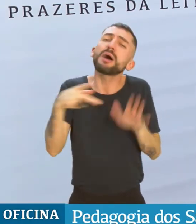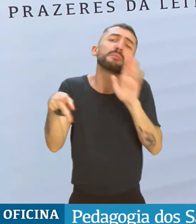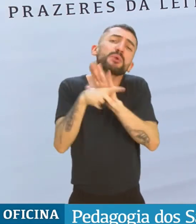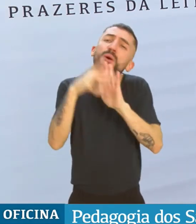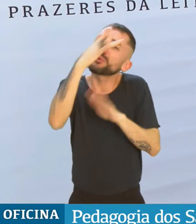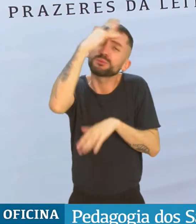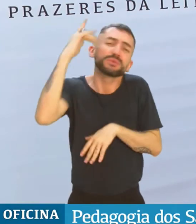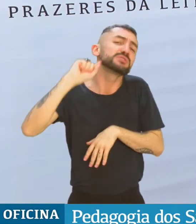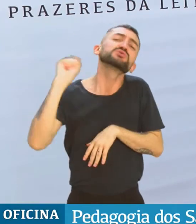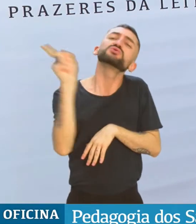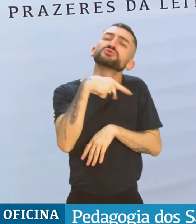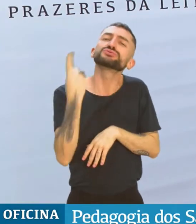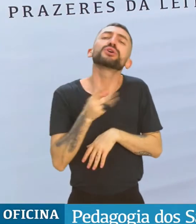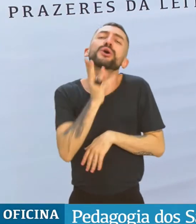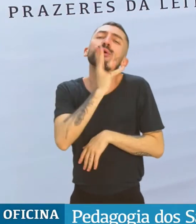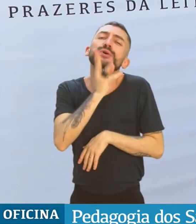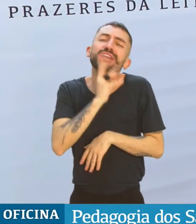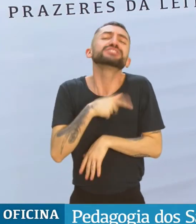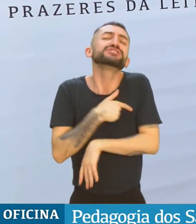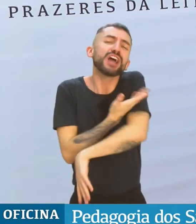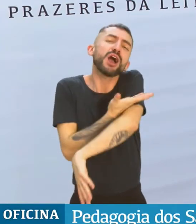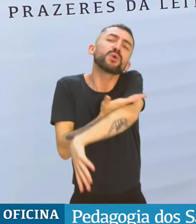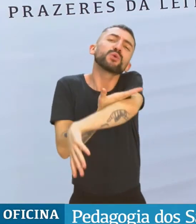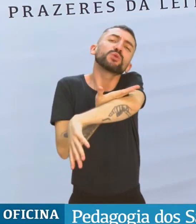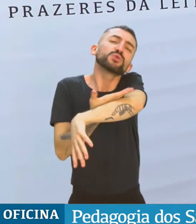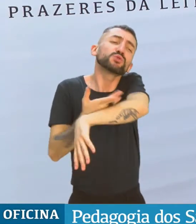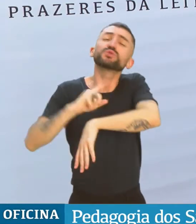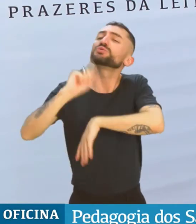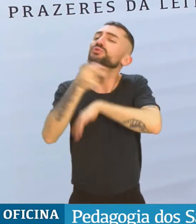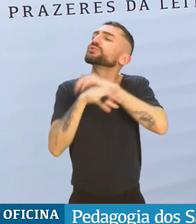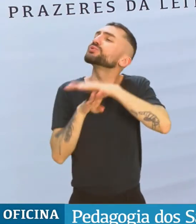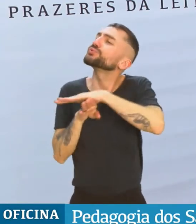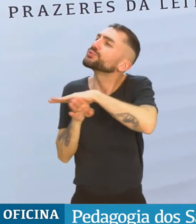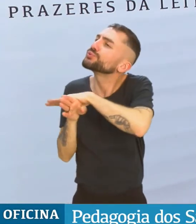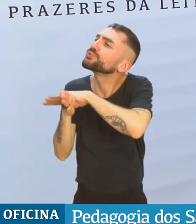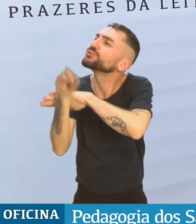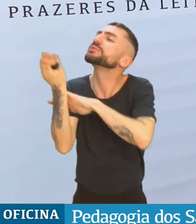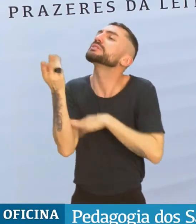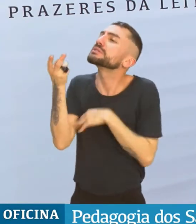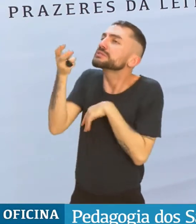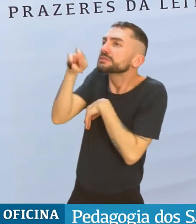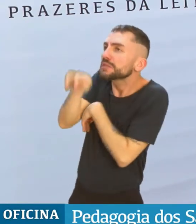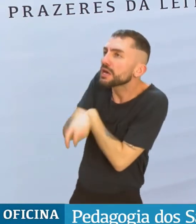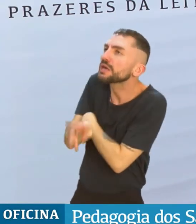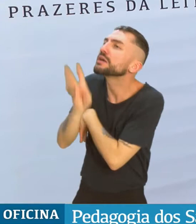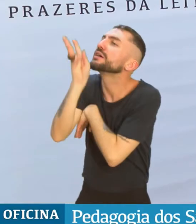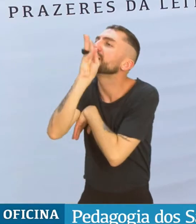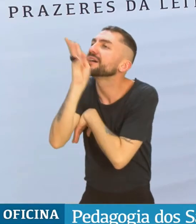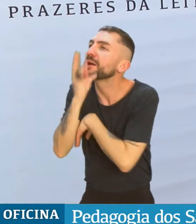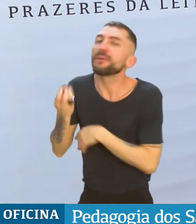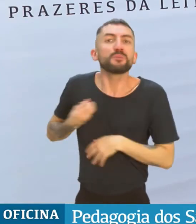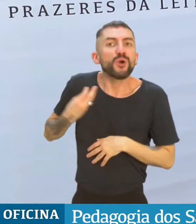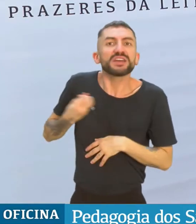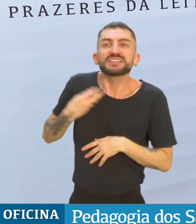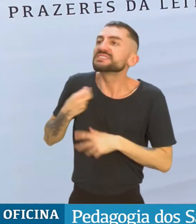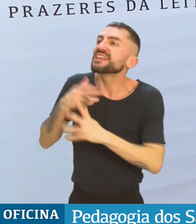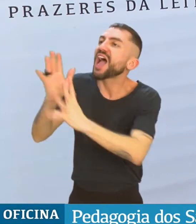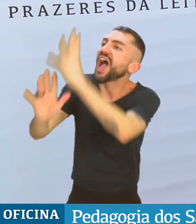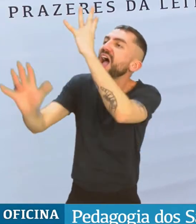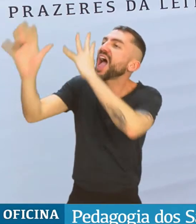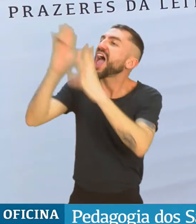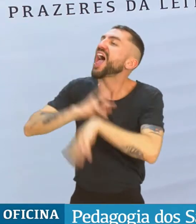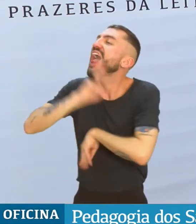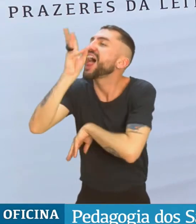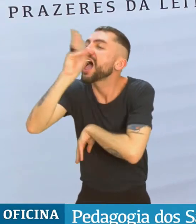está já com o seu ouvido acostumado ou se acostumando a sentar e para ouvir a poesia, e durante esse